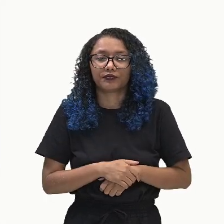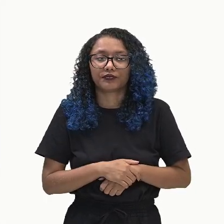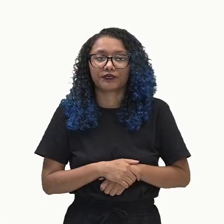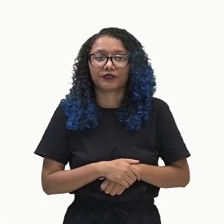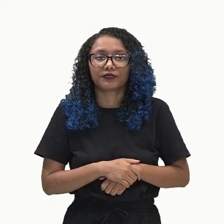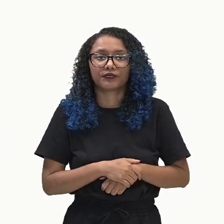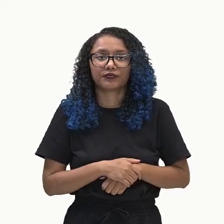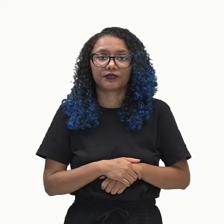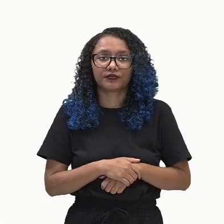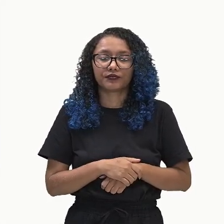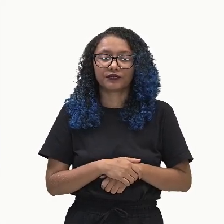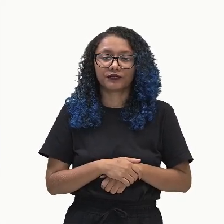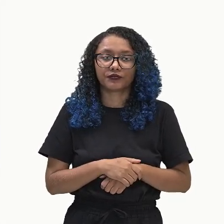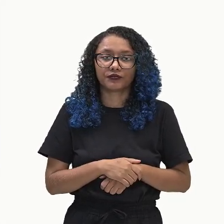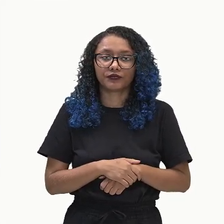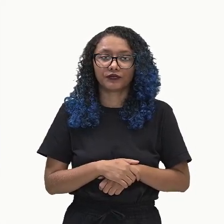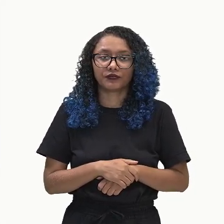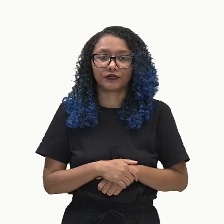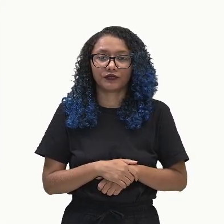olha, todas